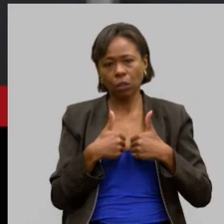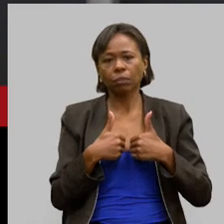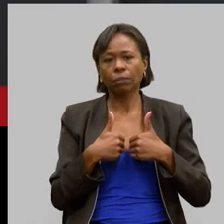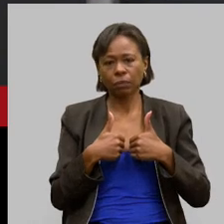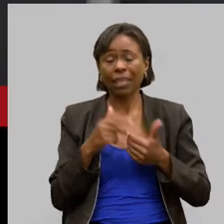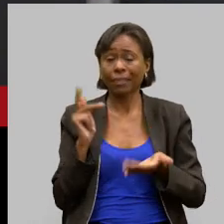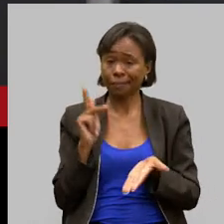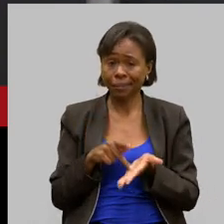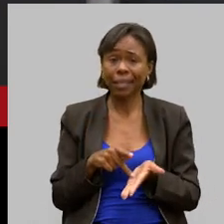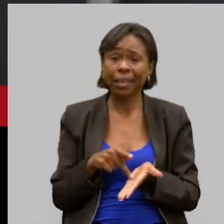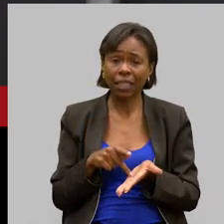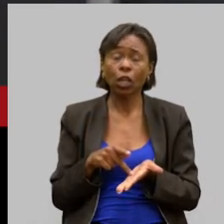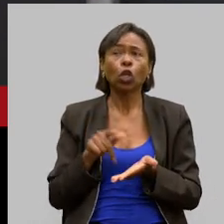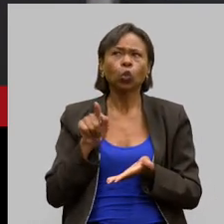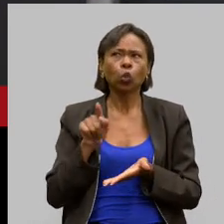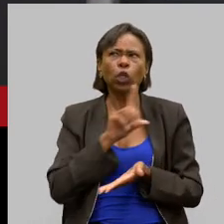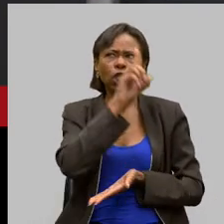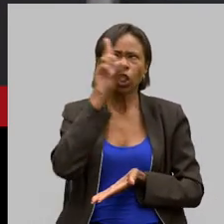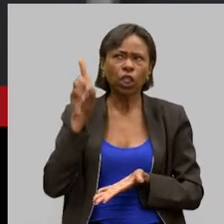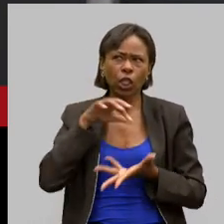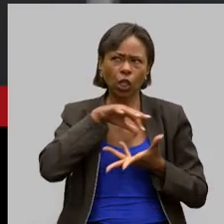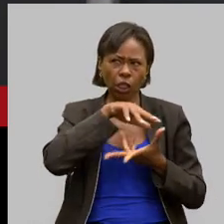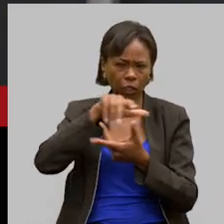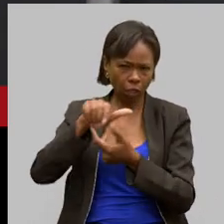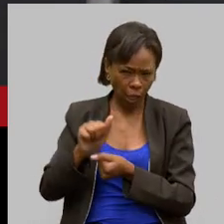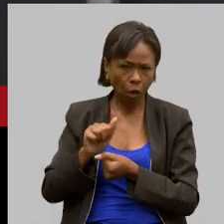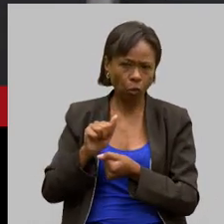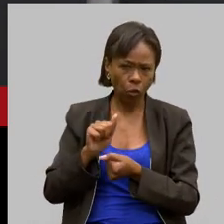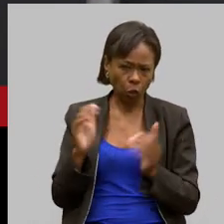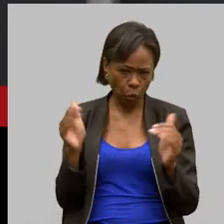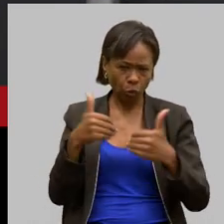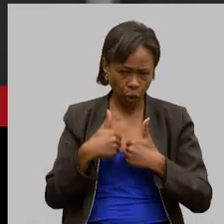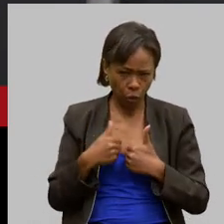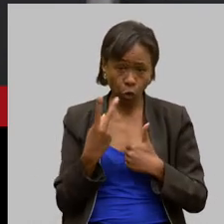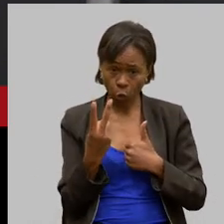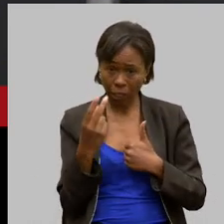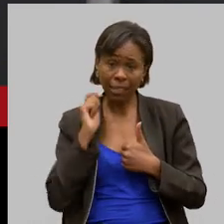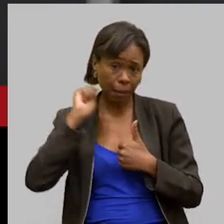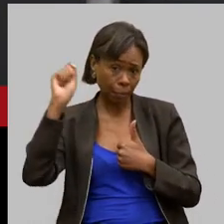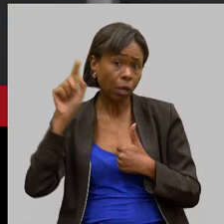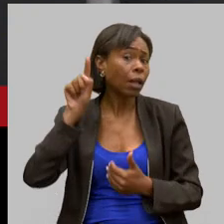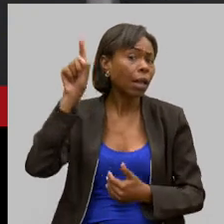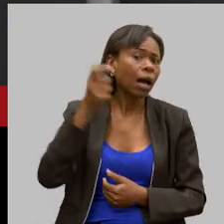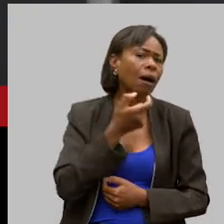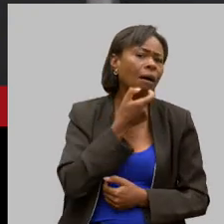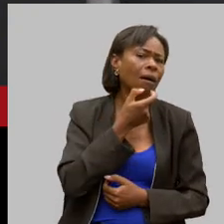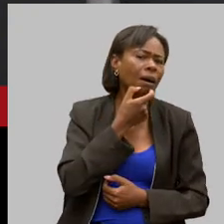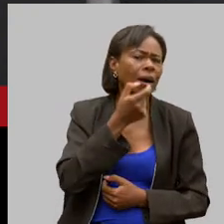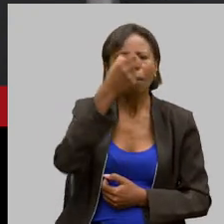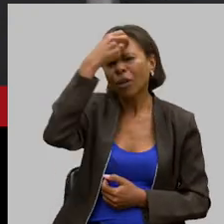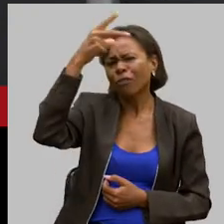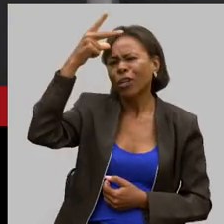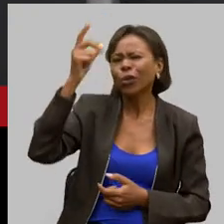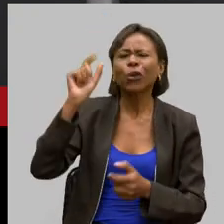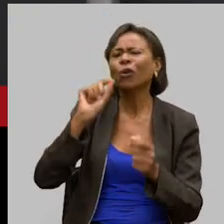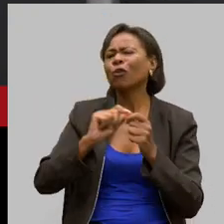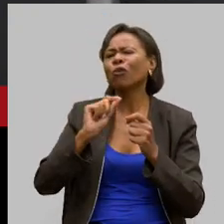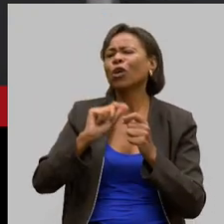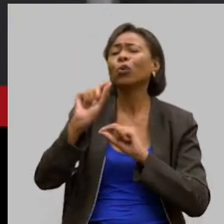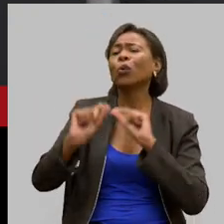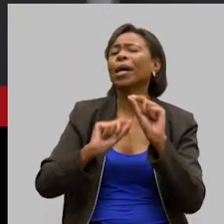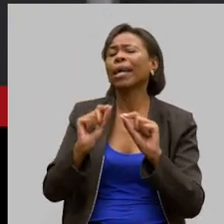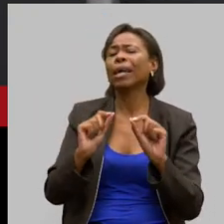da população autista que foi dia 2 de Abril sabe qual que foi o Ato da prefeitura qual que foi a entrega da prefeitura pra população autista de Nova